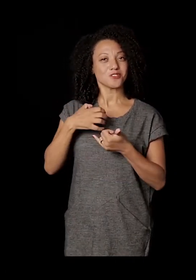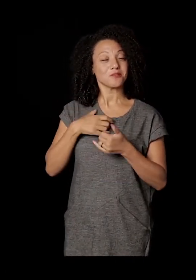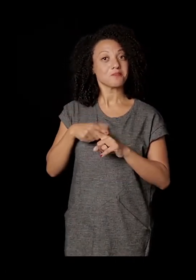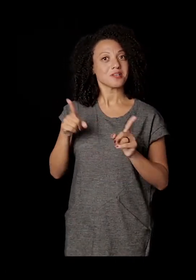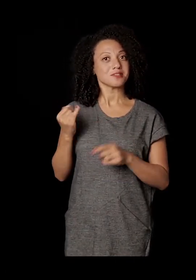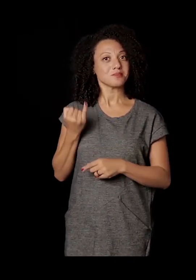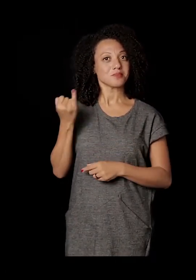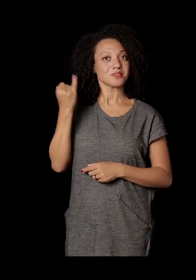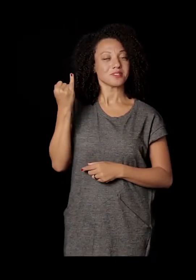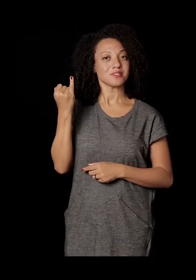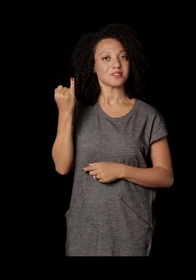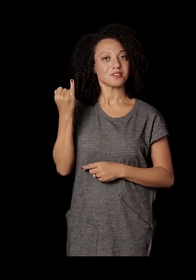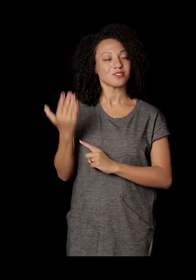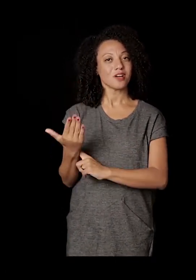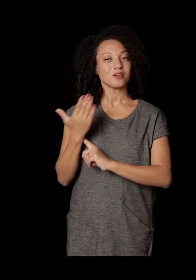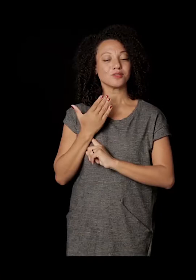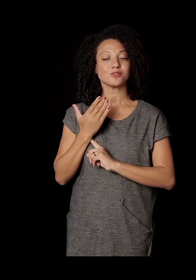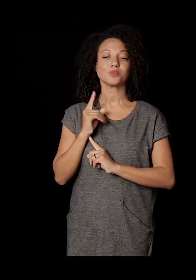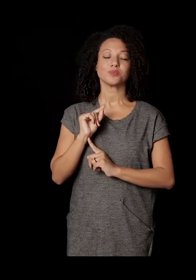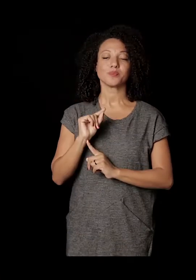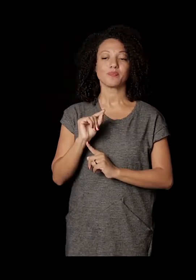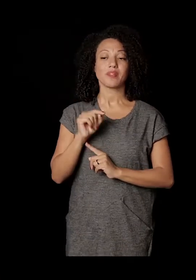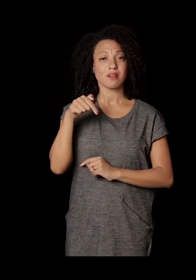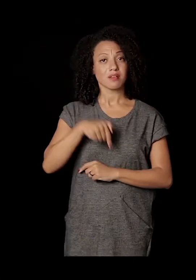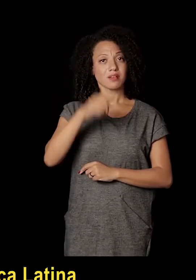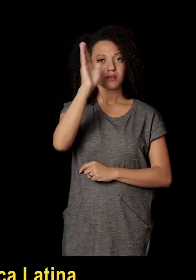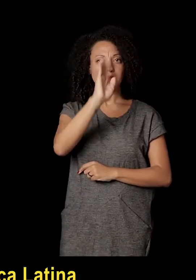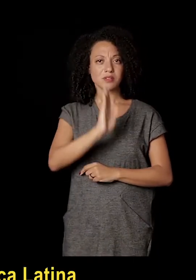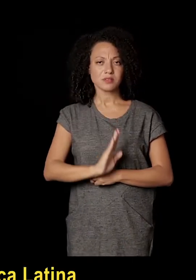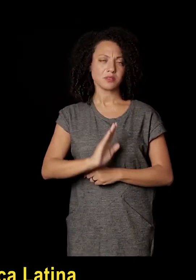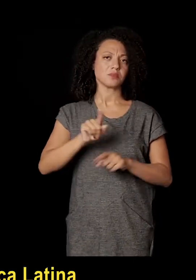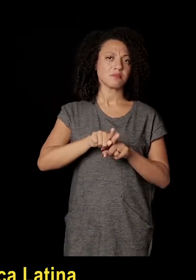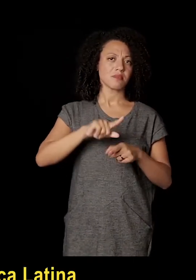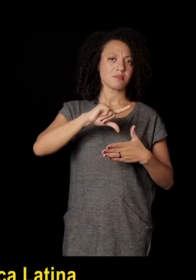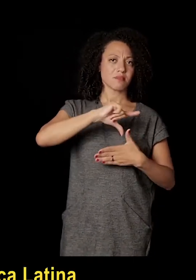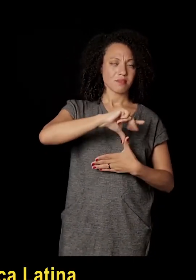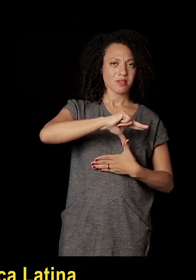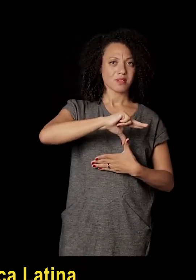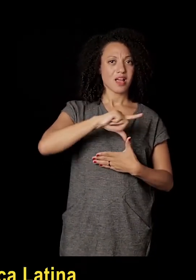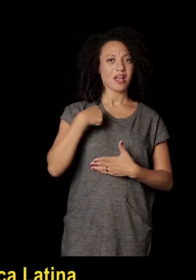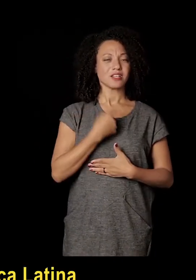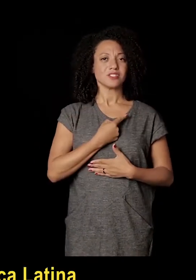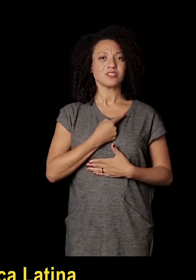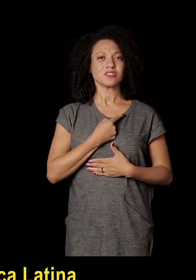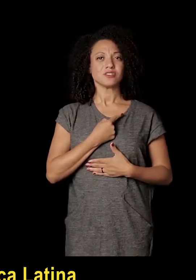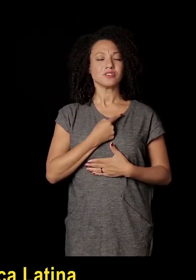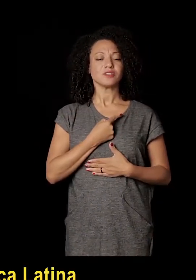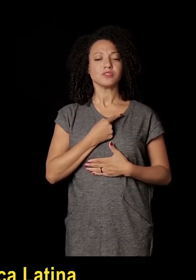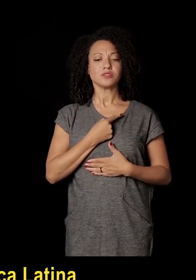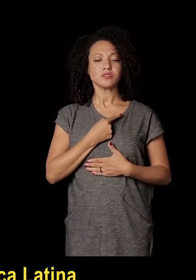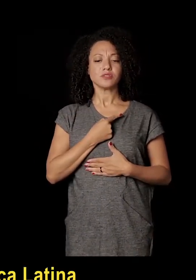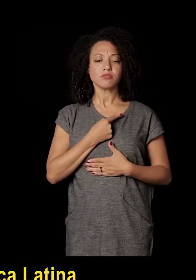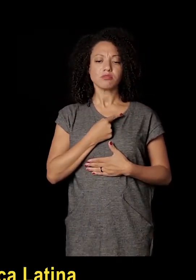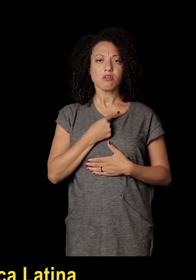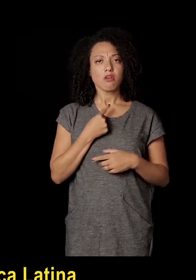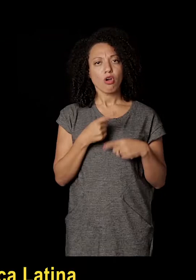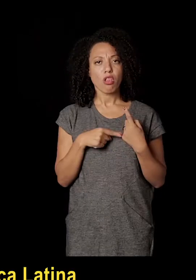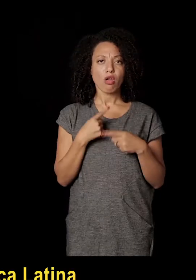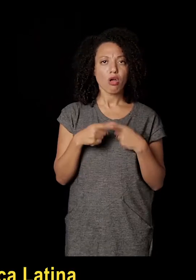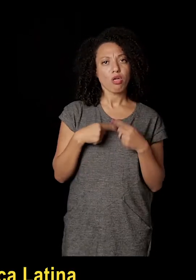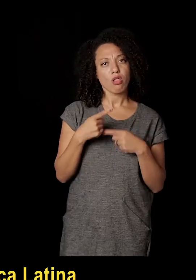brincadeira, mas muito importante para nossos currículos. Ele disse que no Brasil e na América Latina a gente faz pergunta muito